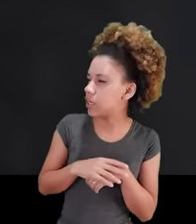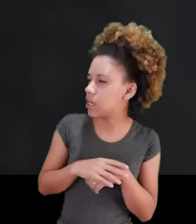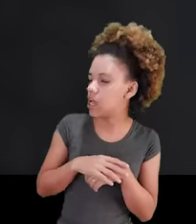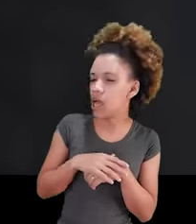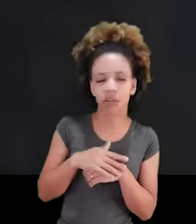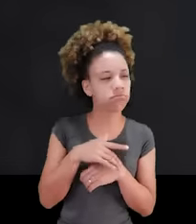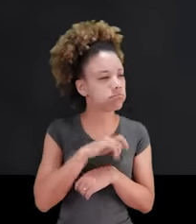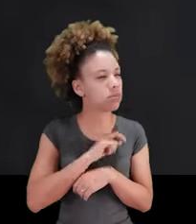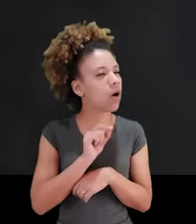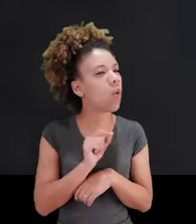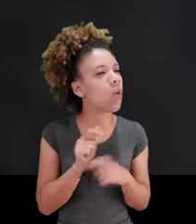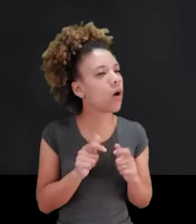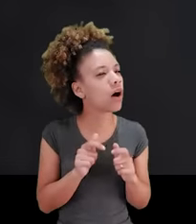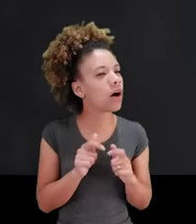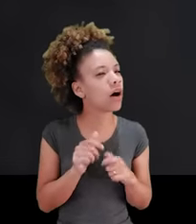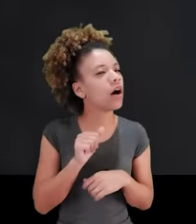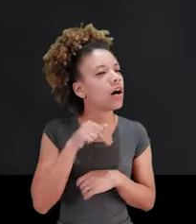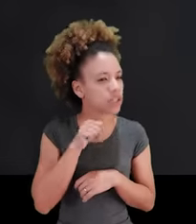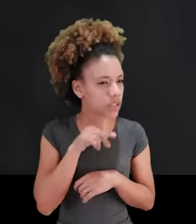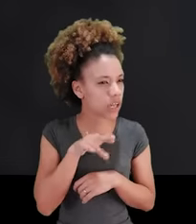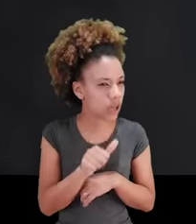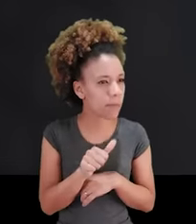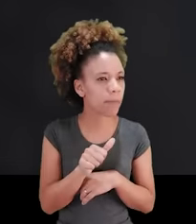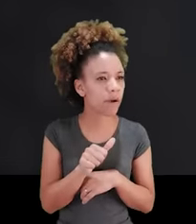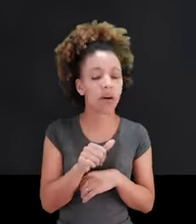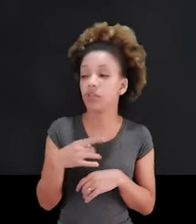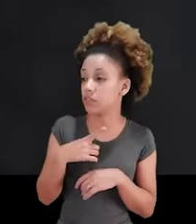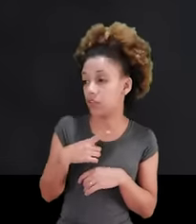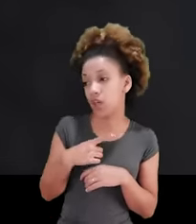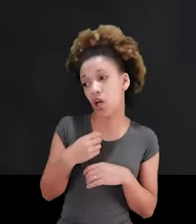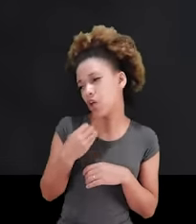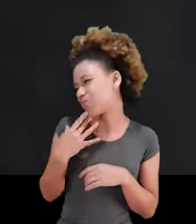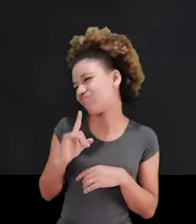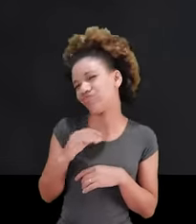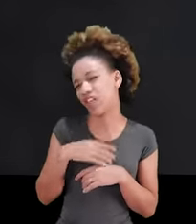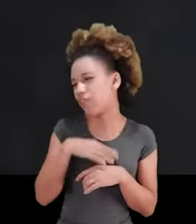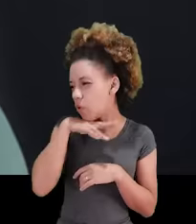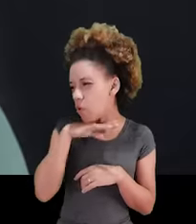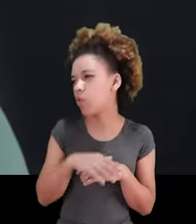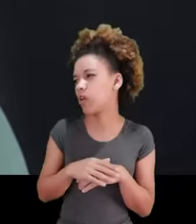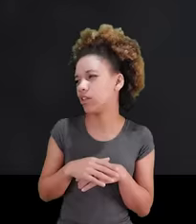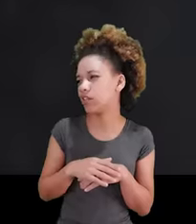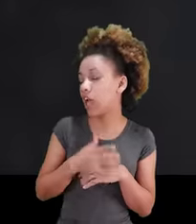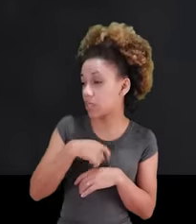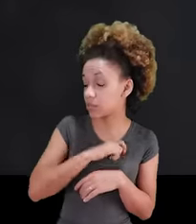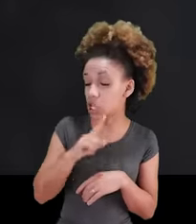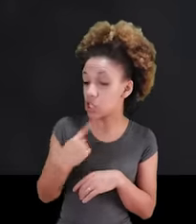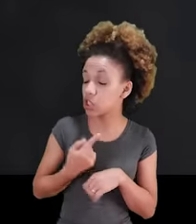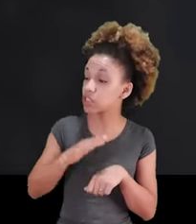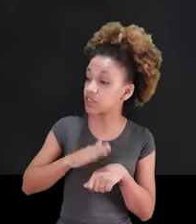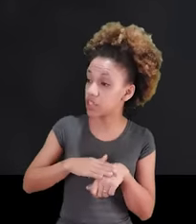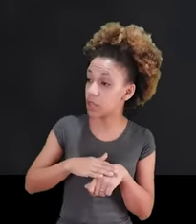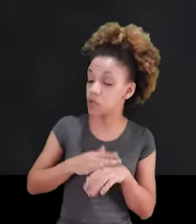recebido a Expo anteriormente. Não? Eles fizeram mal. Espanha não fez muito bem a Expo. A Expo é aquela exposição mundial. Sim, sim, sim. E nós